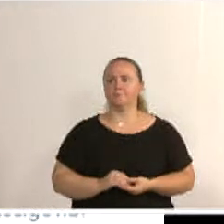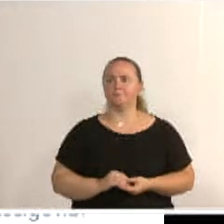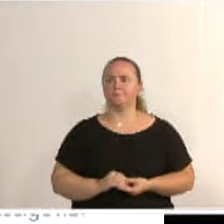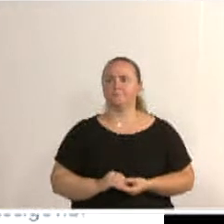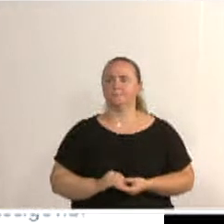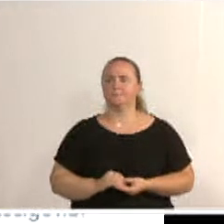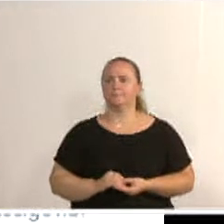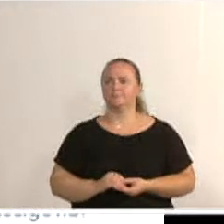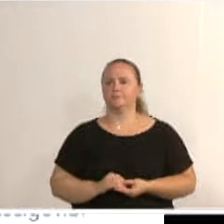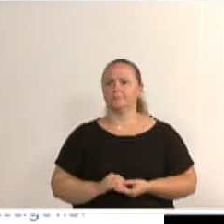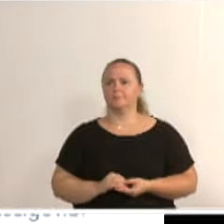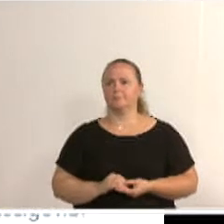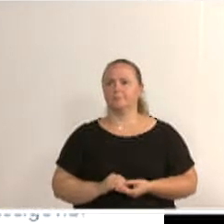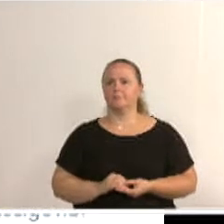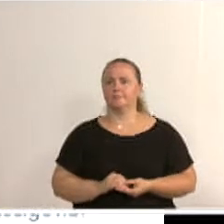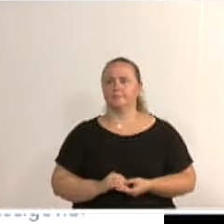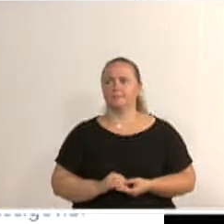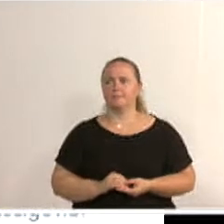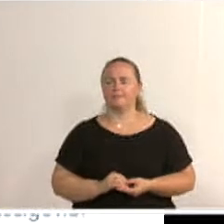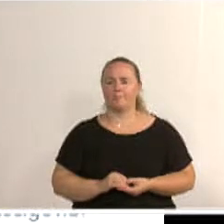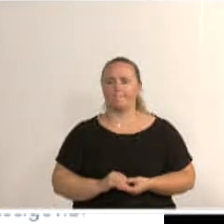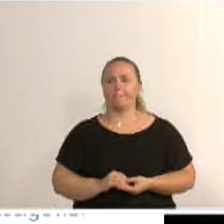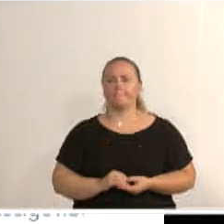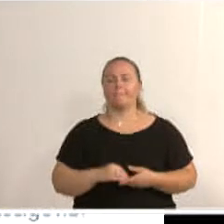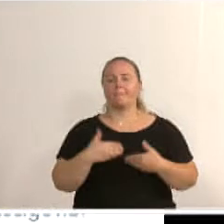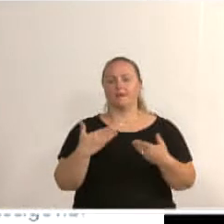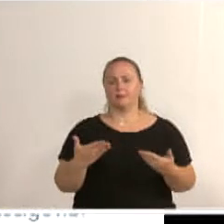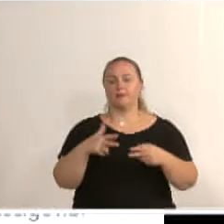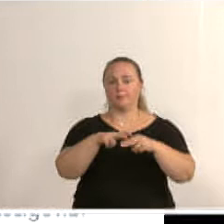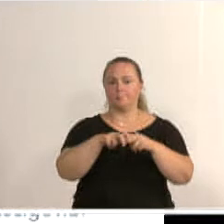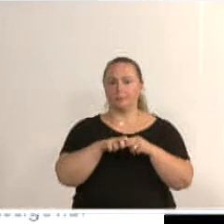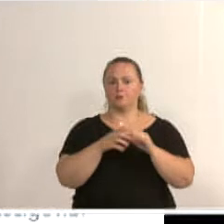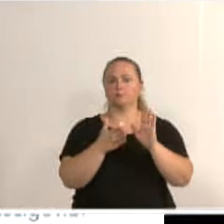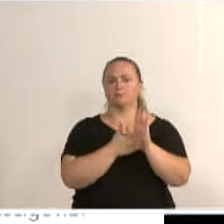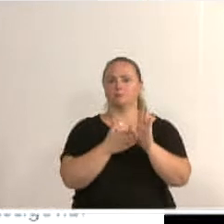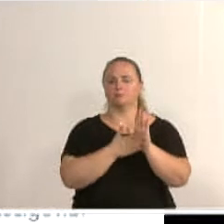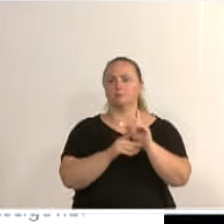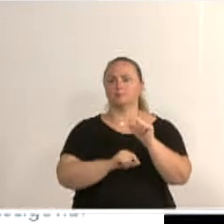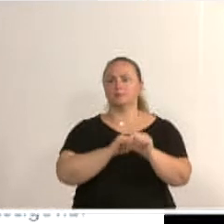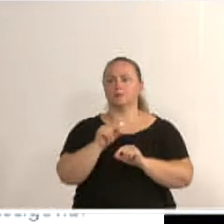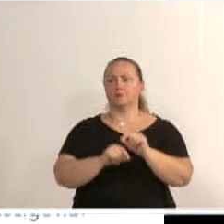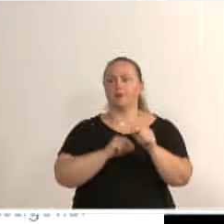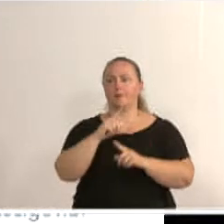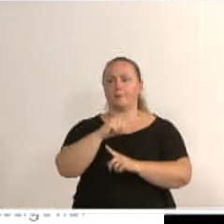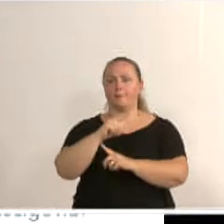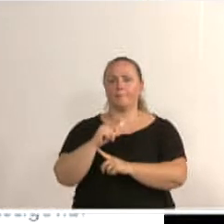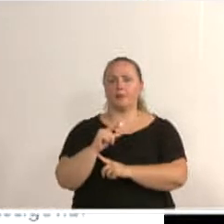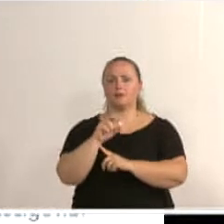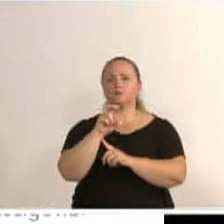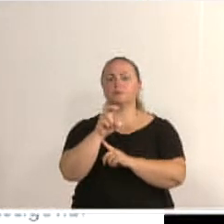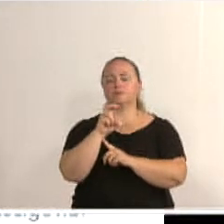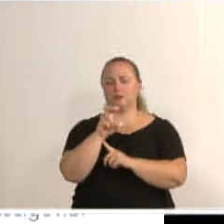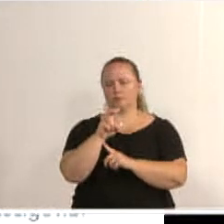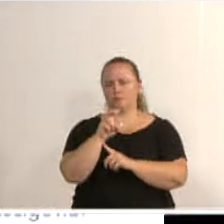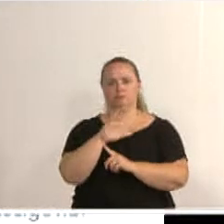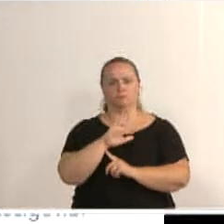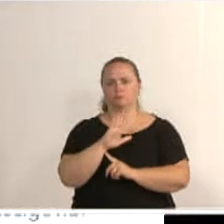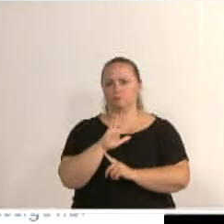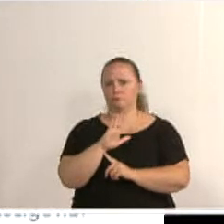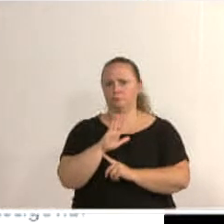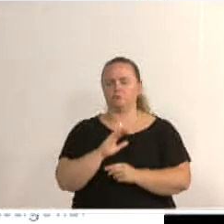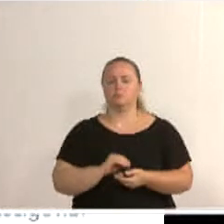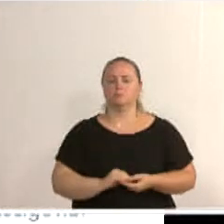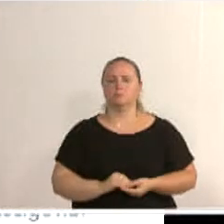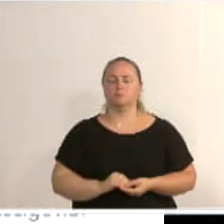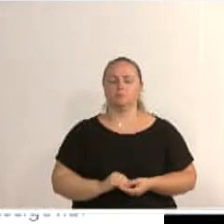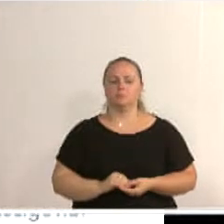então, a gente propôs a redução de 5 veículos nessa simulação que essa comissão está fazendo. No